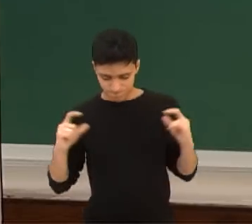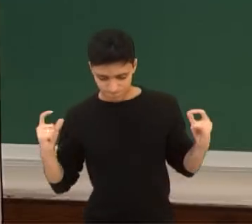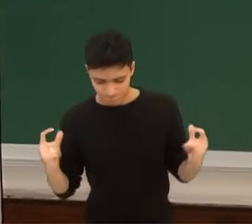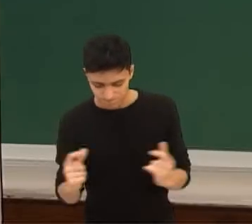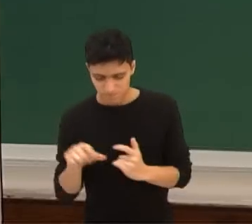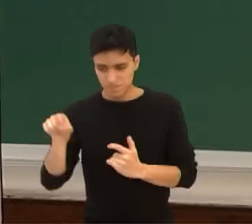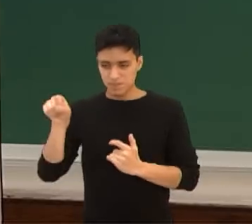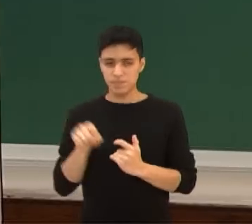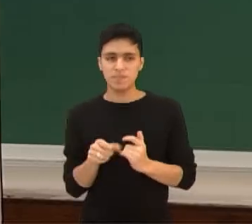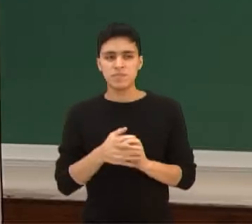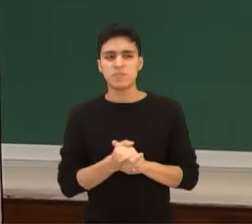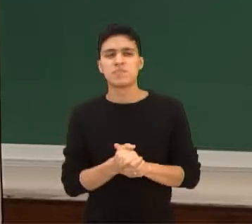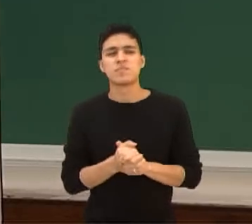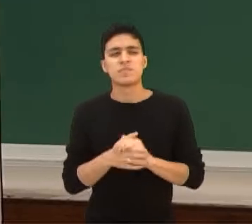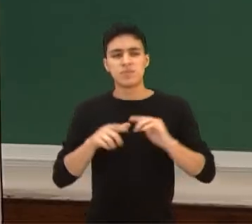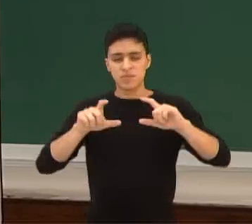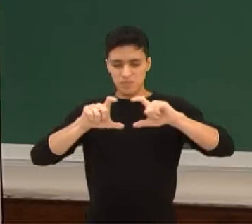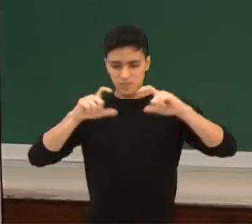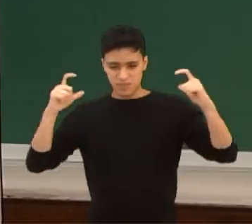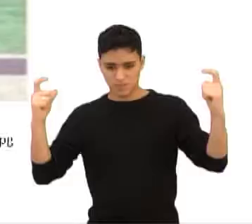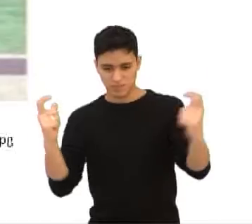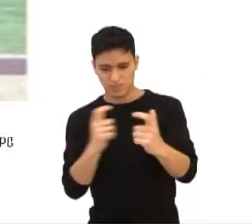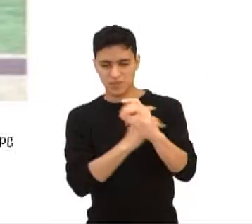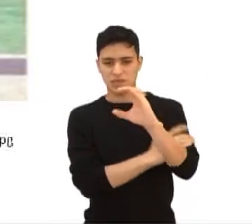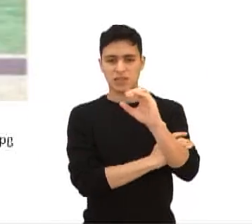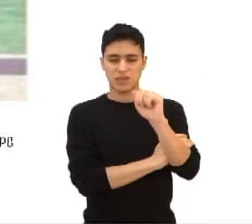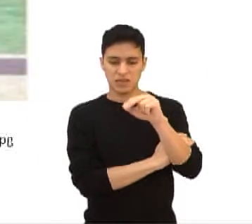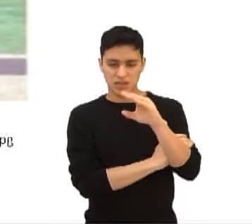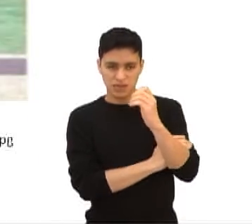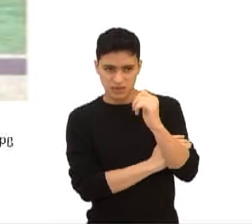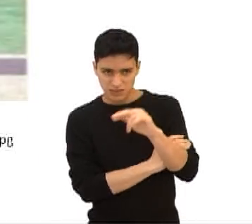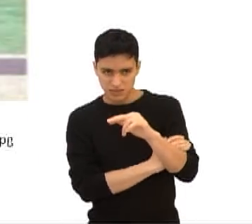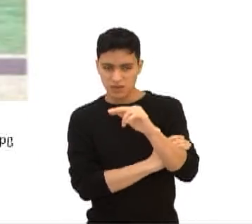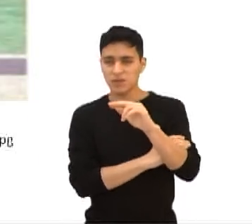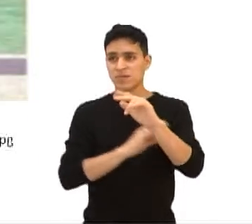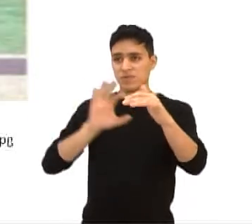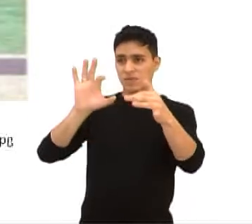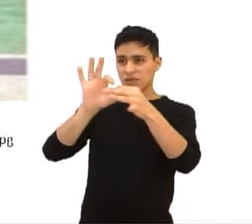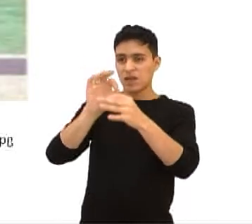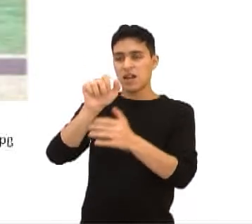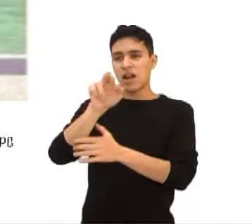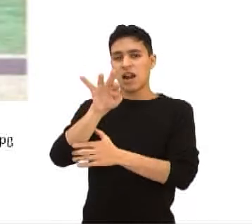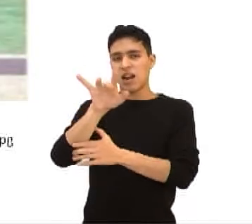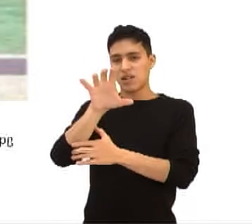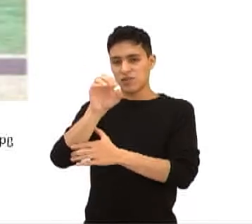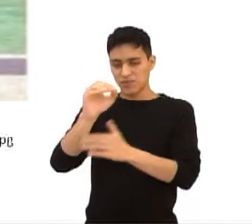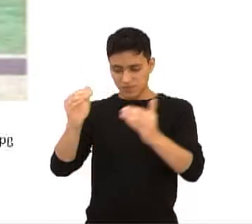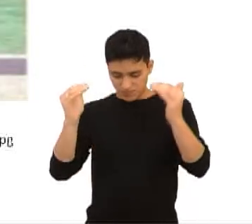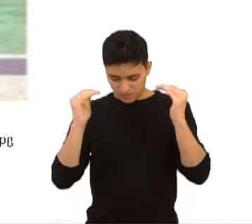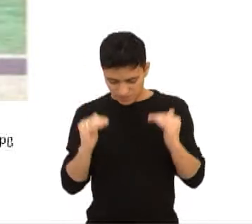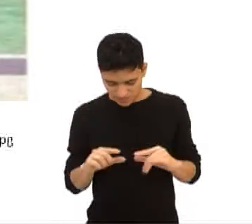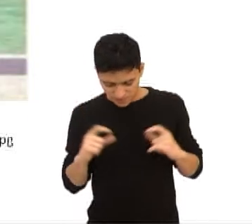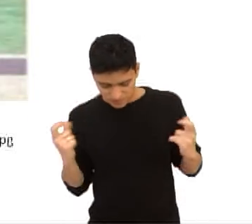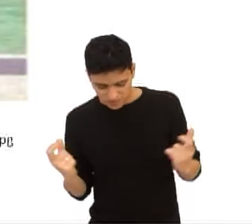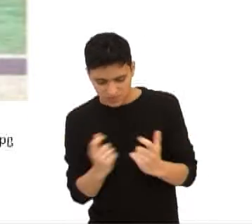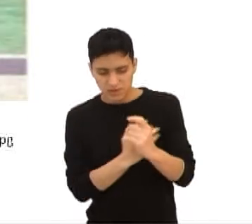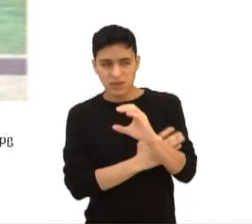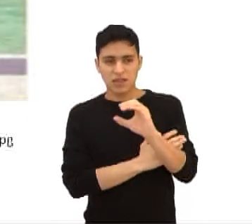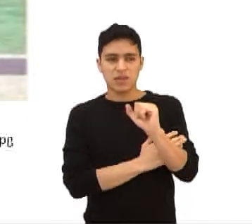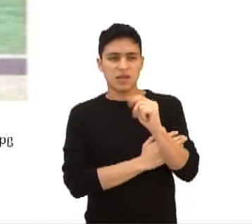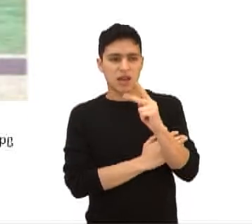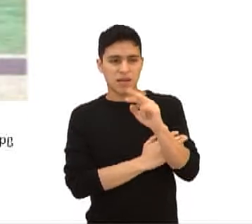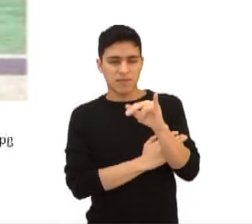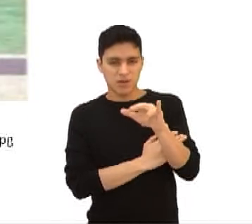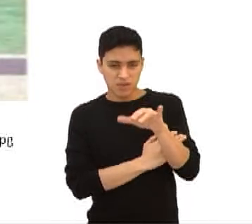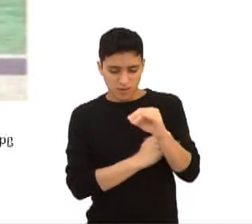sul, respectivamente entre trópicos de Câncer e Círculo Polar Ártico e trópico de Capricórnio